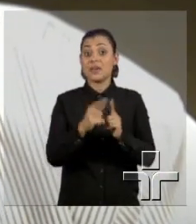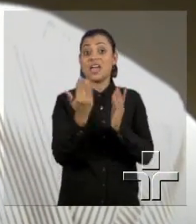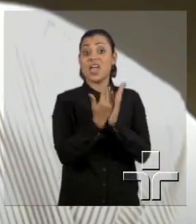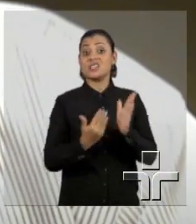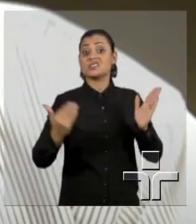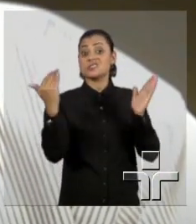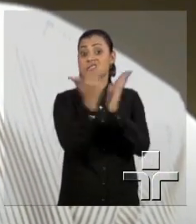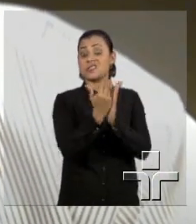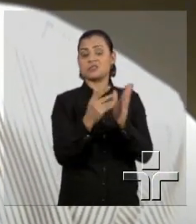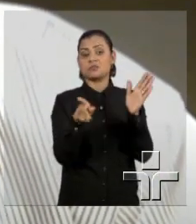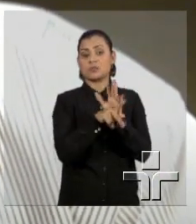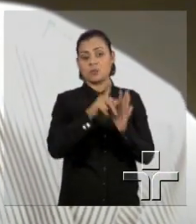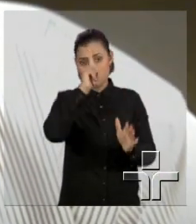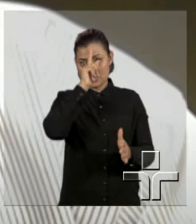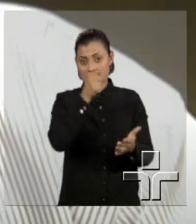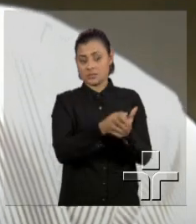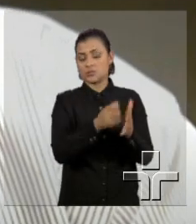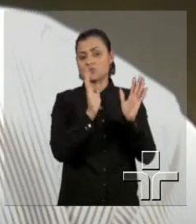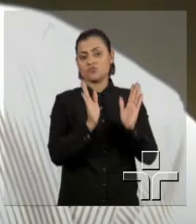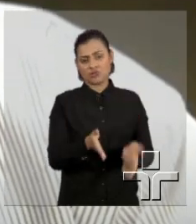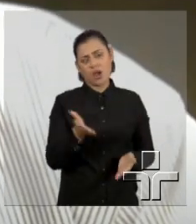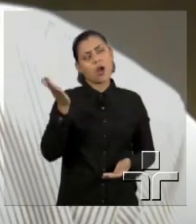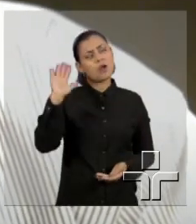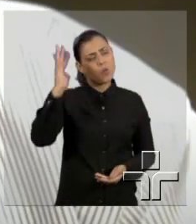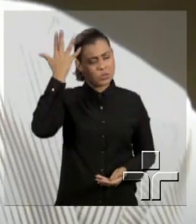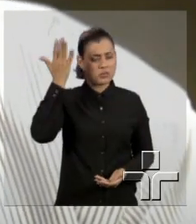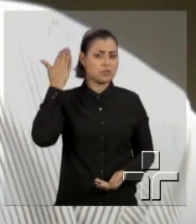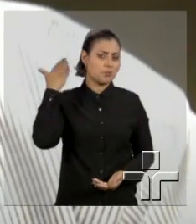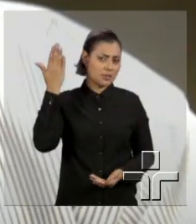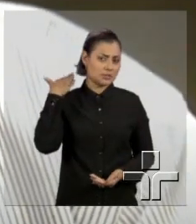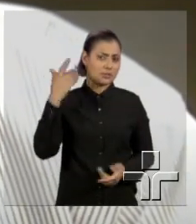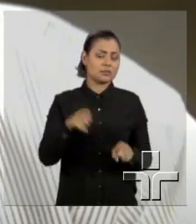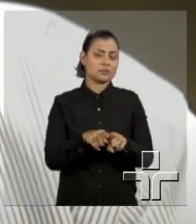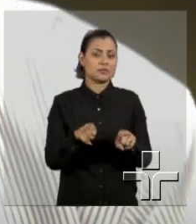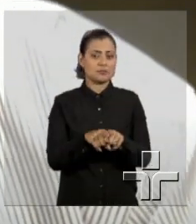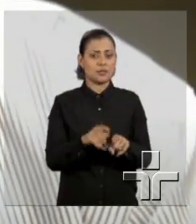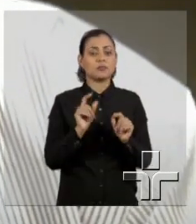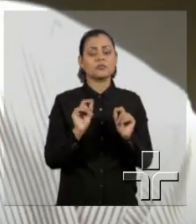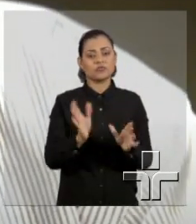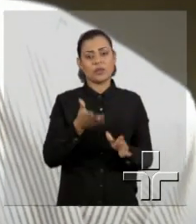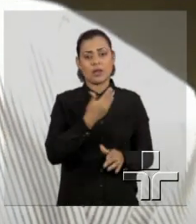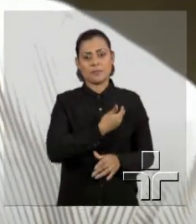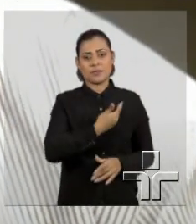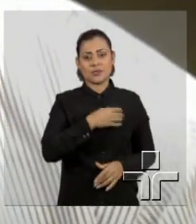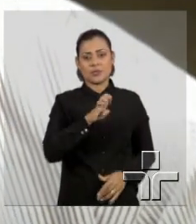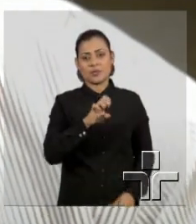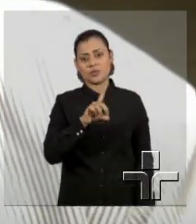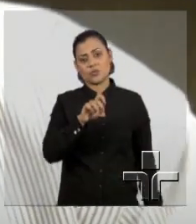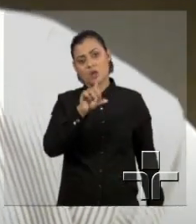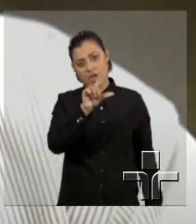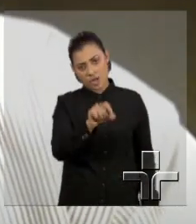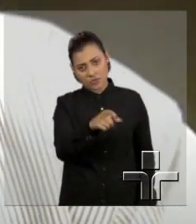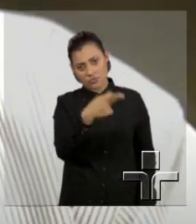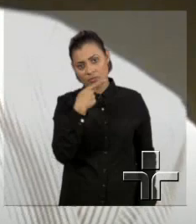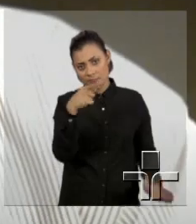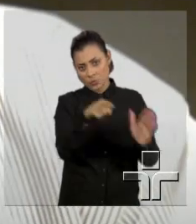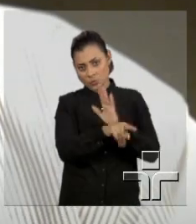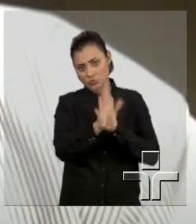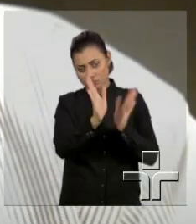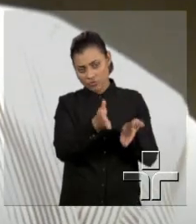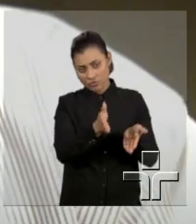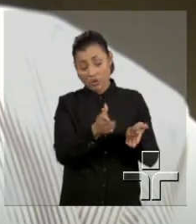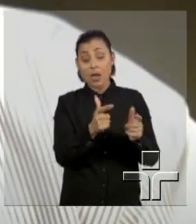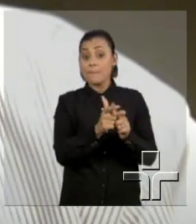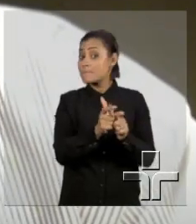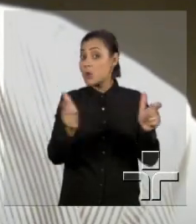decisões monocráticas, como já dito aí no programa, inclusive pelo meu colega Eduardo Mulaert, né? Hoje, a maioria